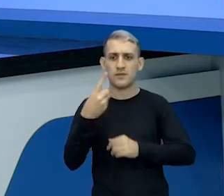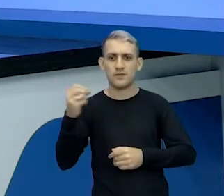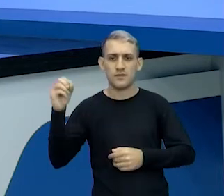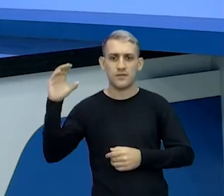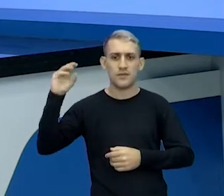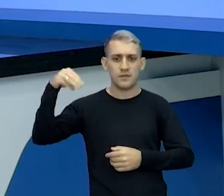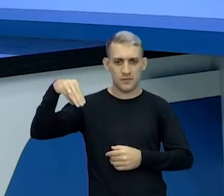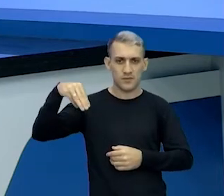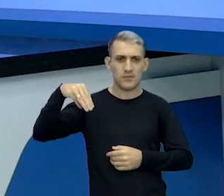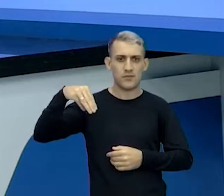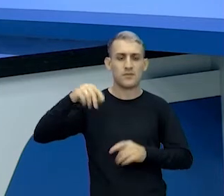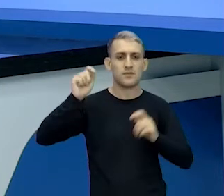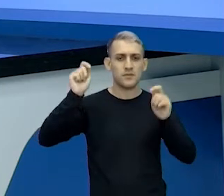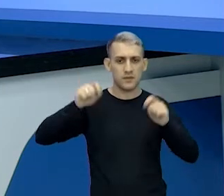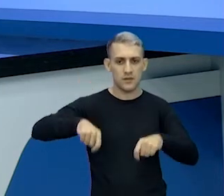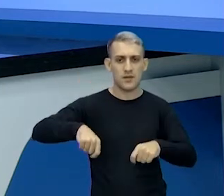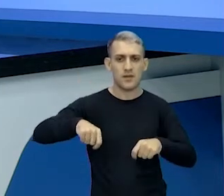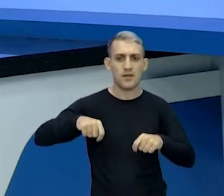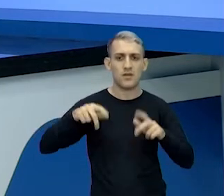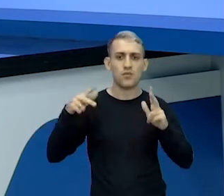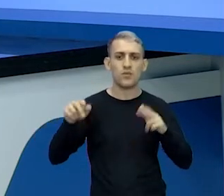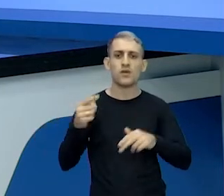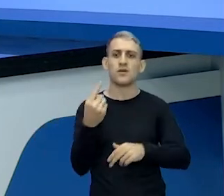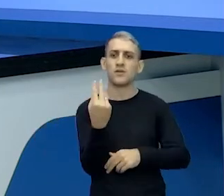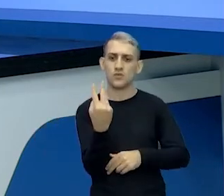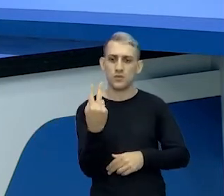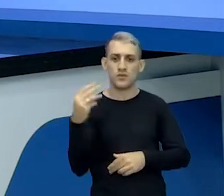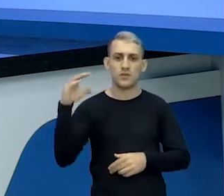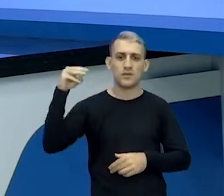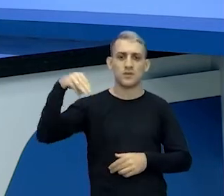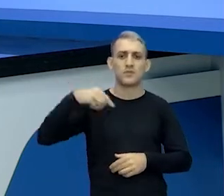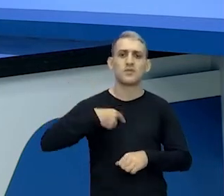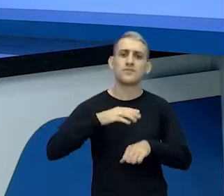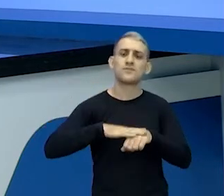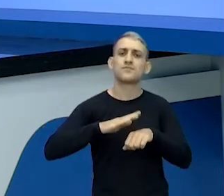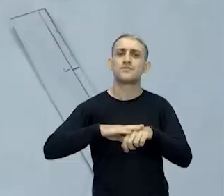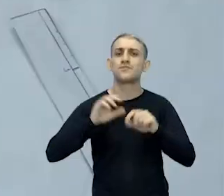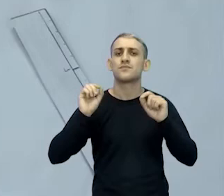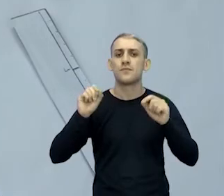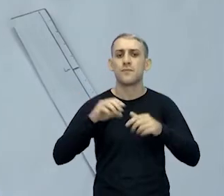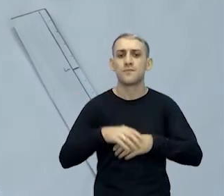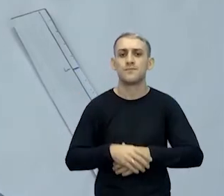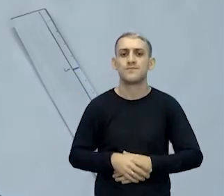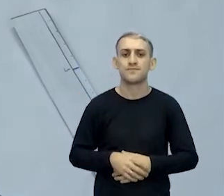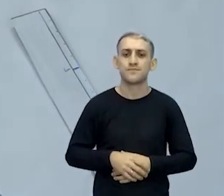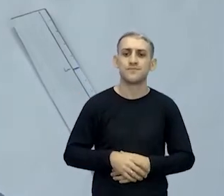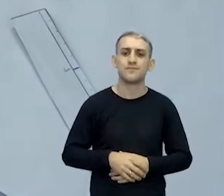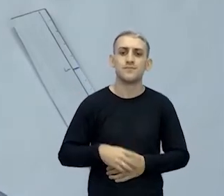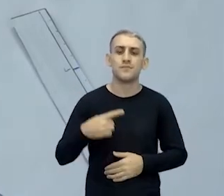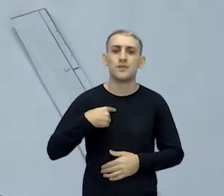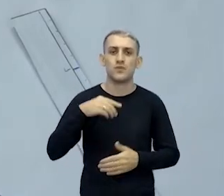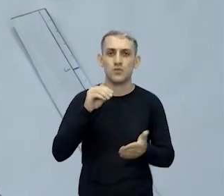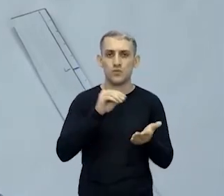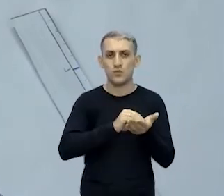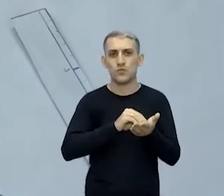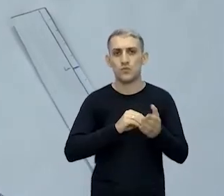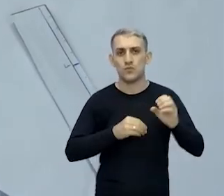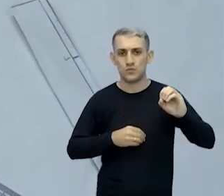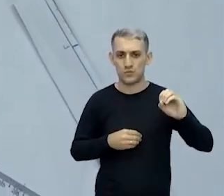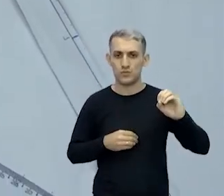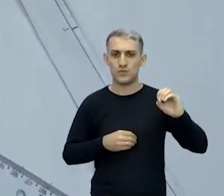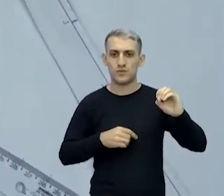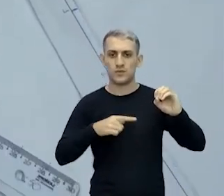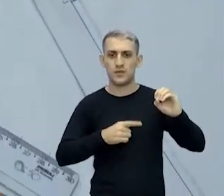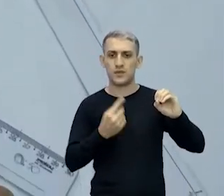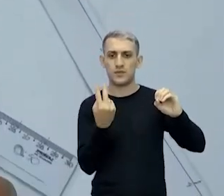vai equivaler a 2 centímetros. Então, o que eu fiz? Eu peguei, coloquei no 0 e a cada